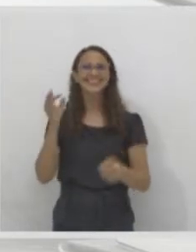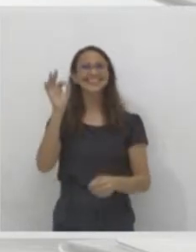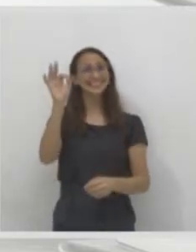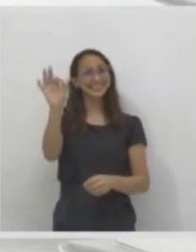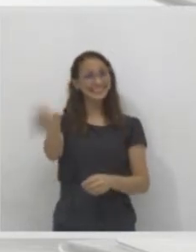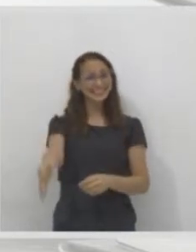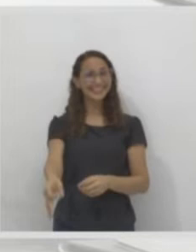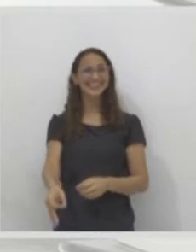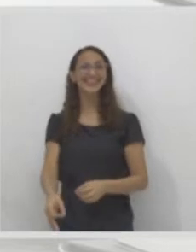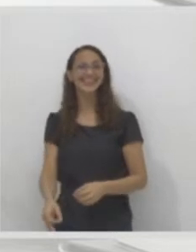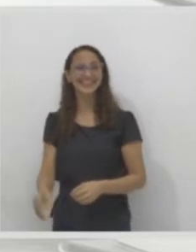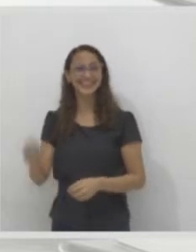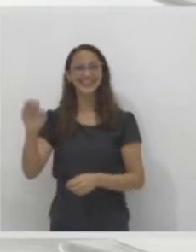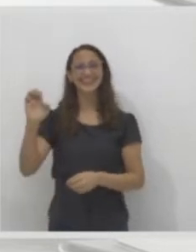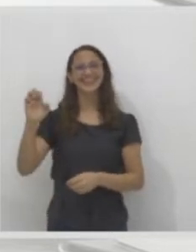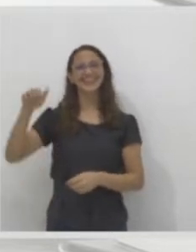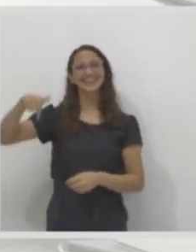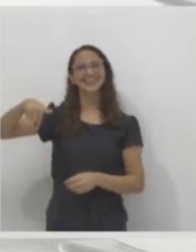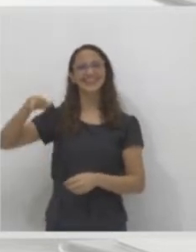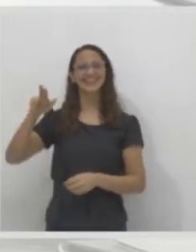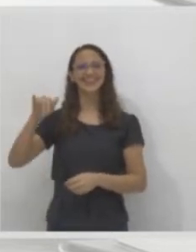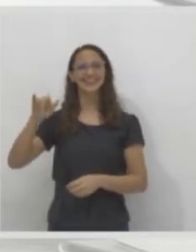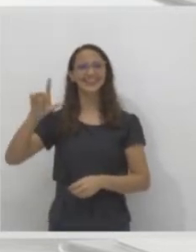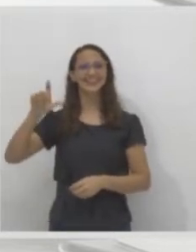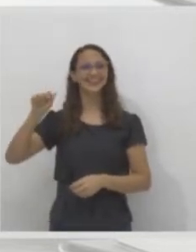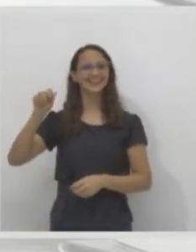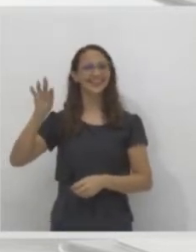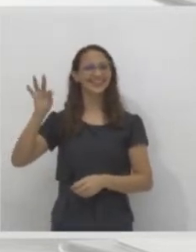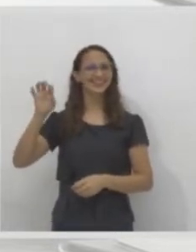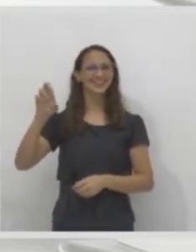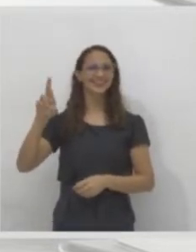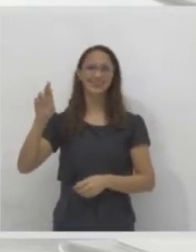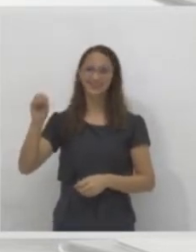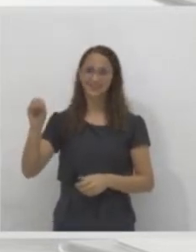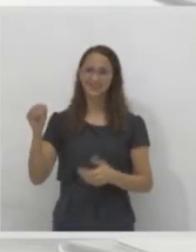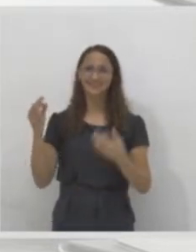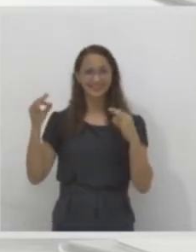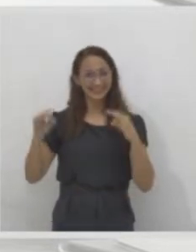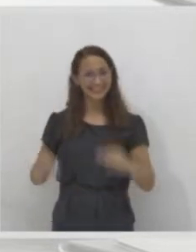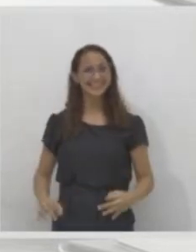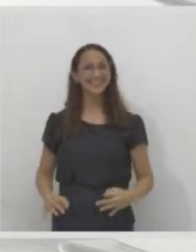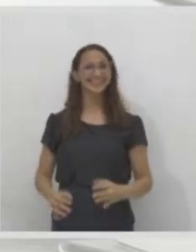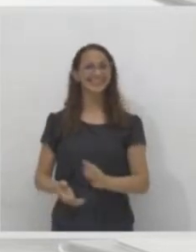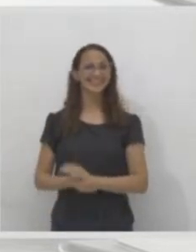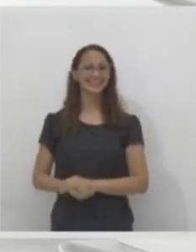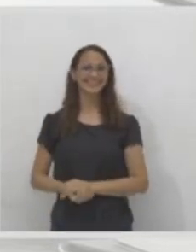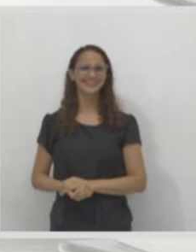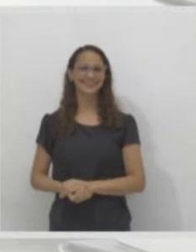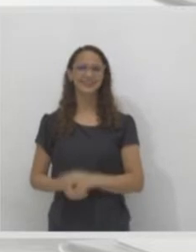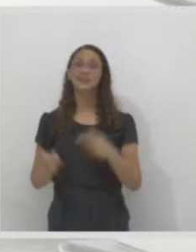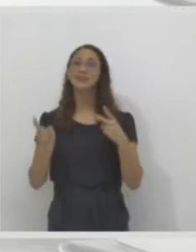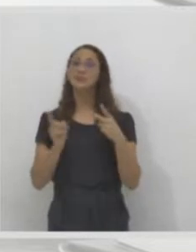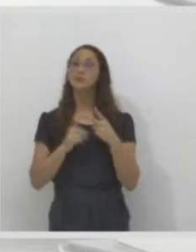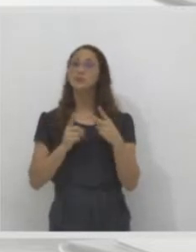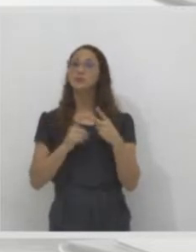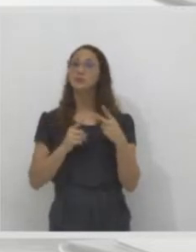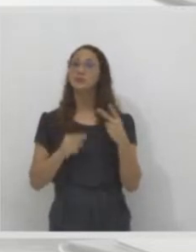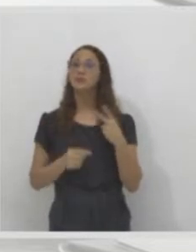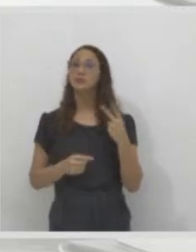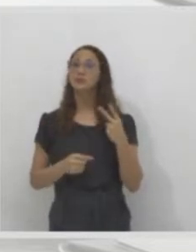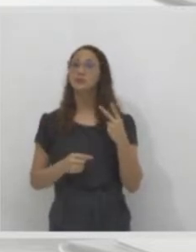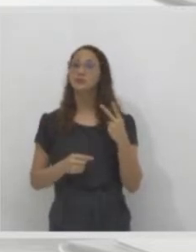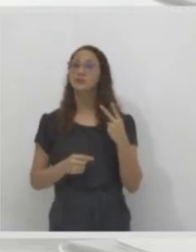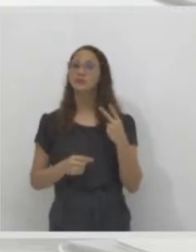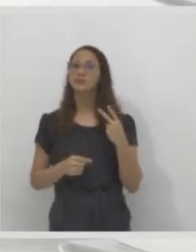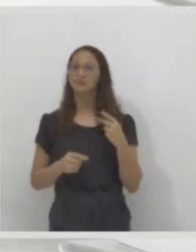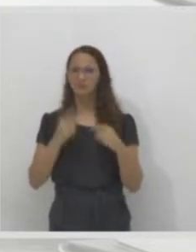Acertou quem disse equilátero. Muito bem. Esse meu segundo triângulo,